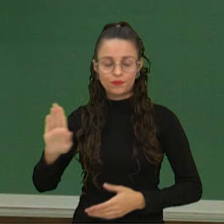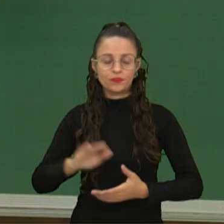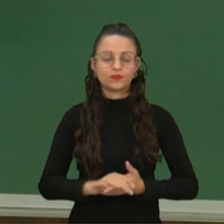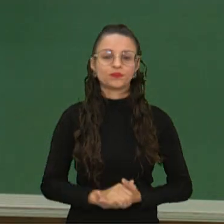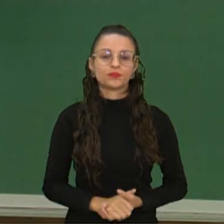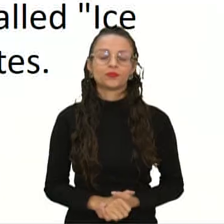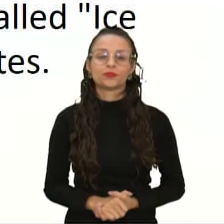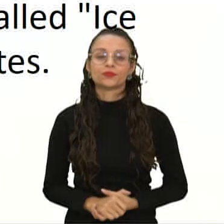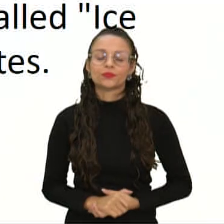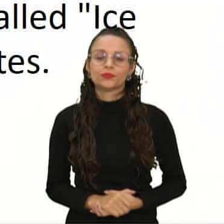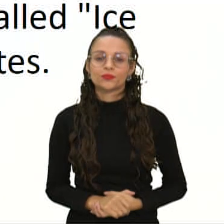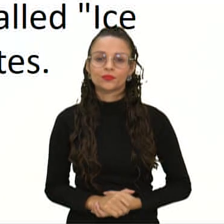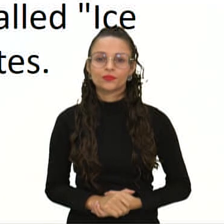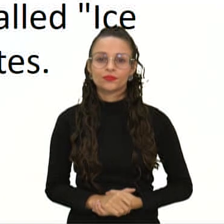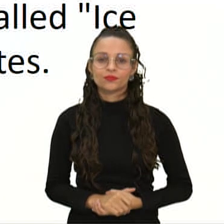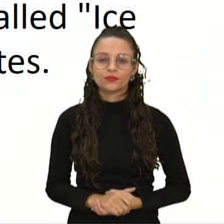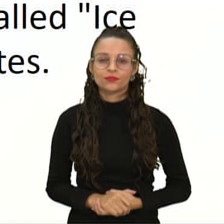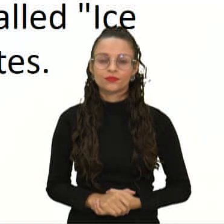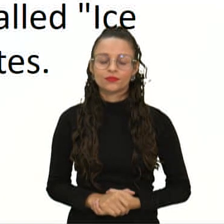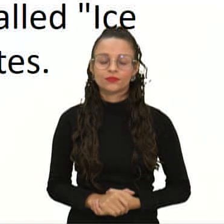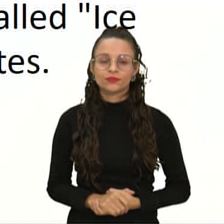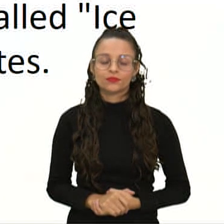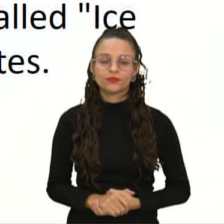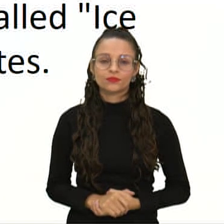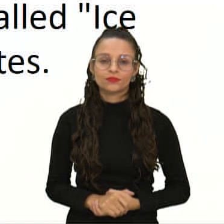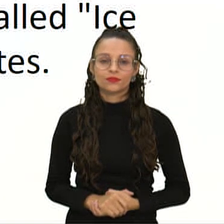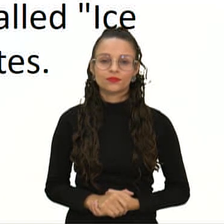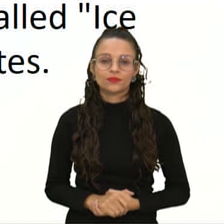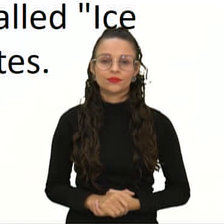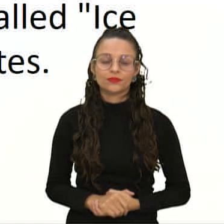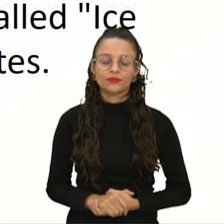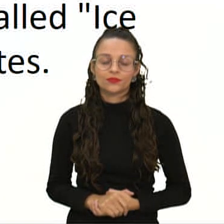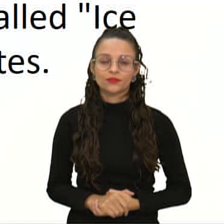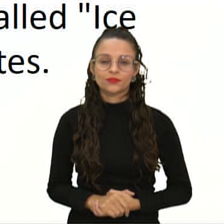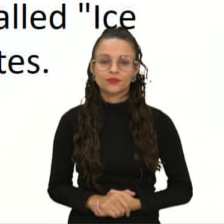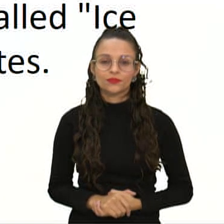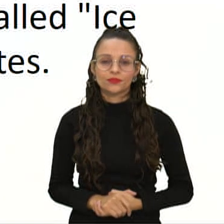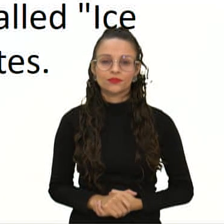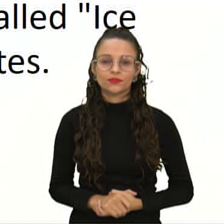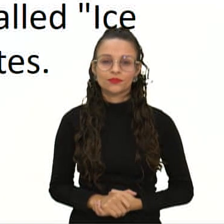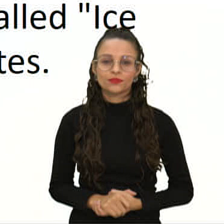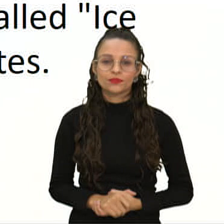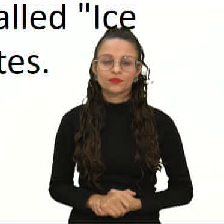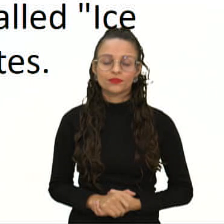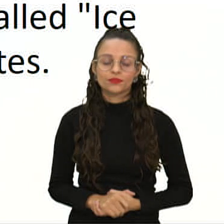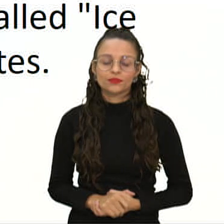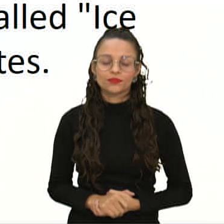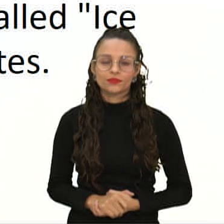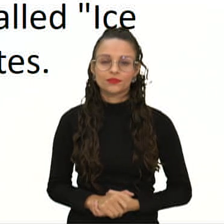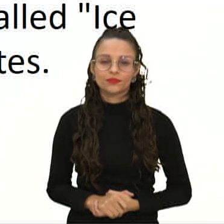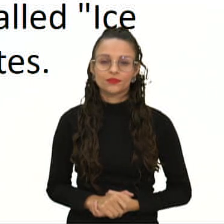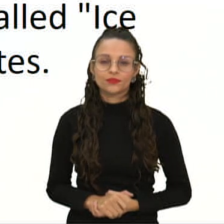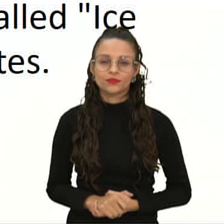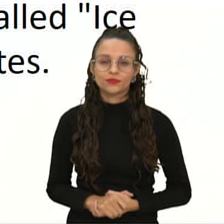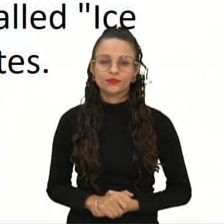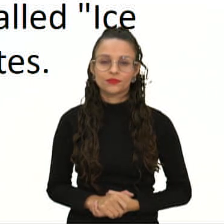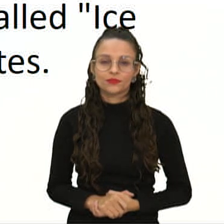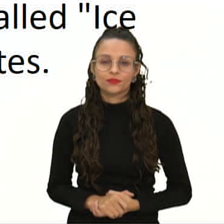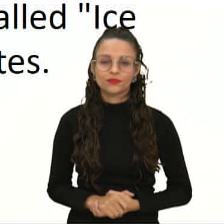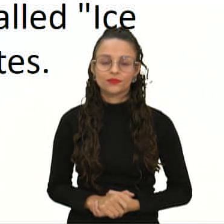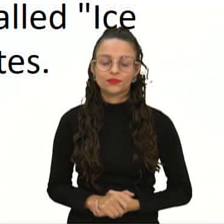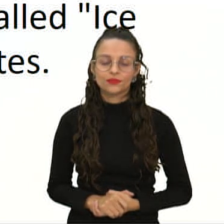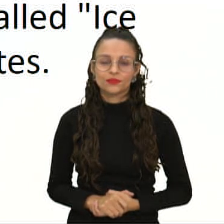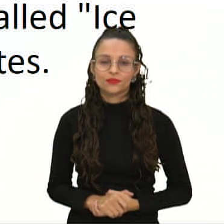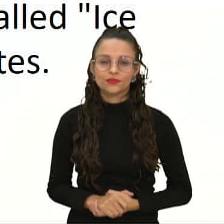olha. It's estimated that about 22.5 million people immigrate annually